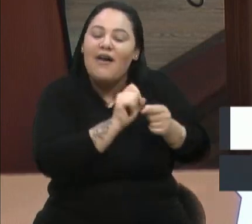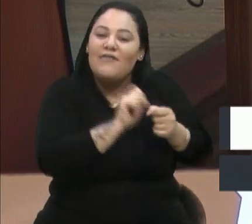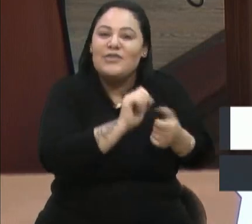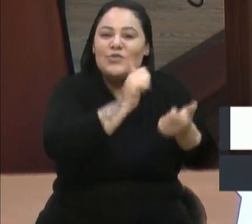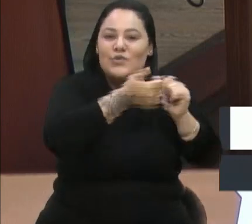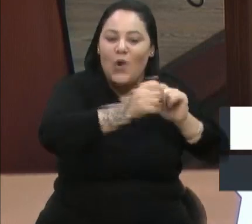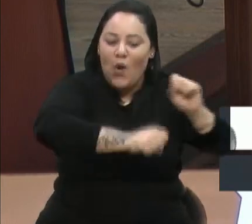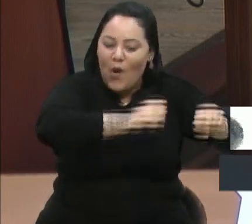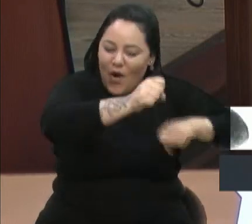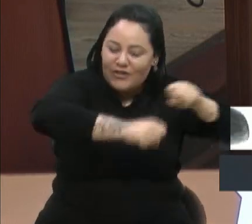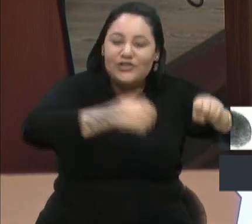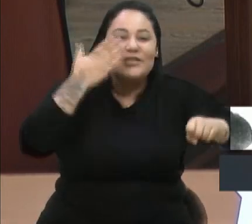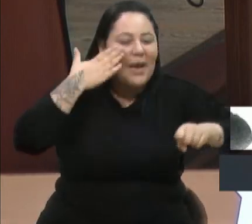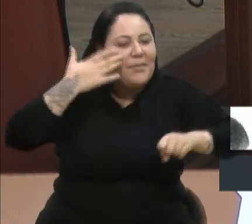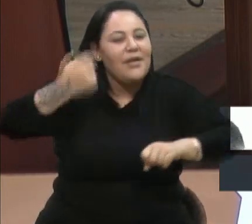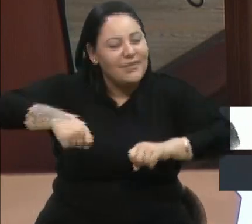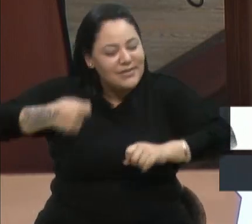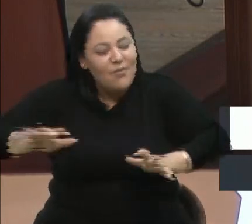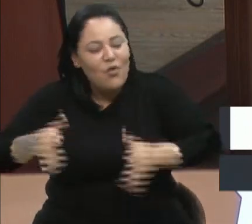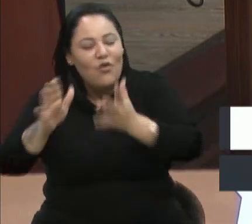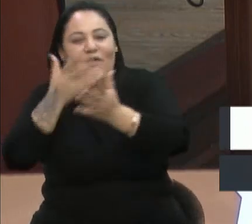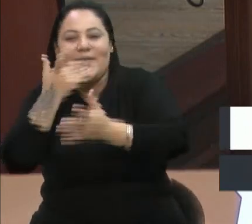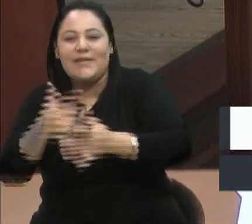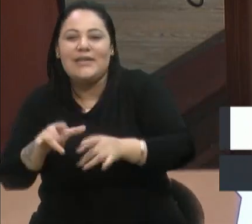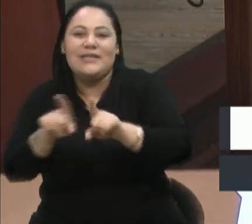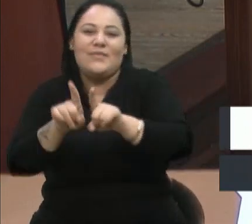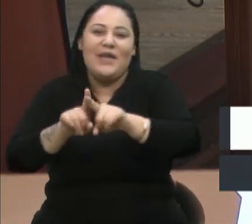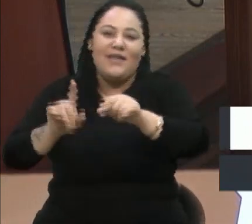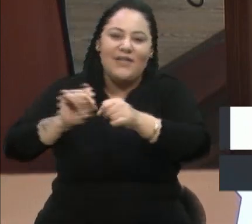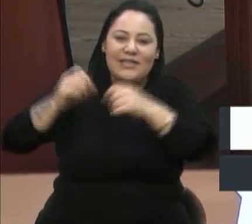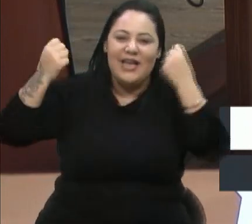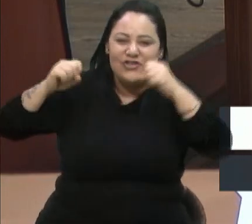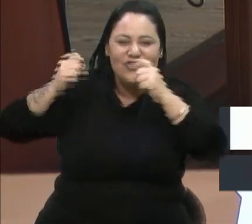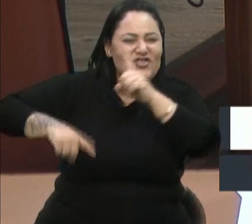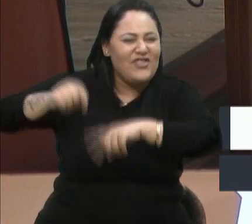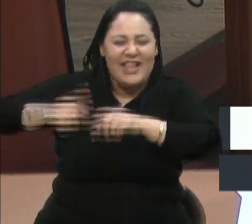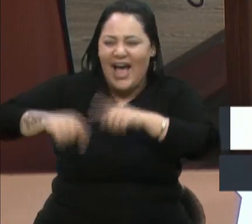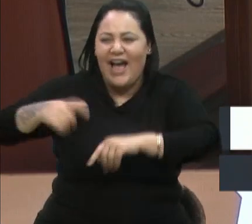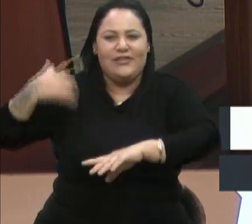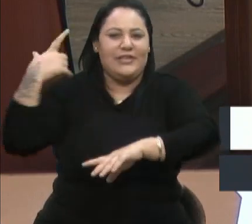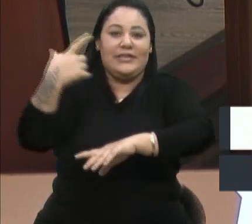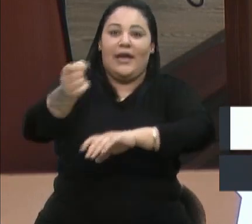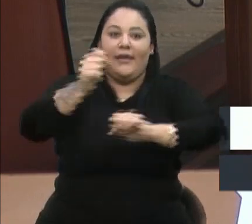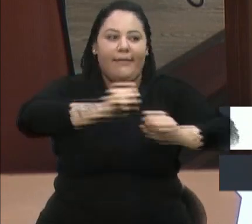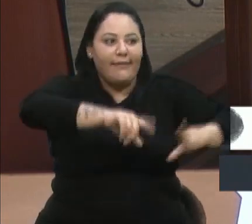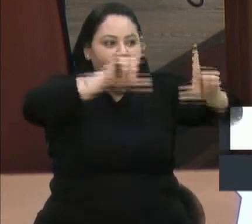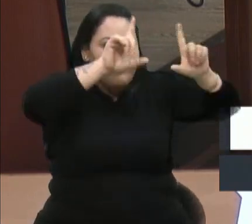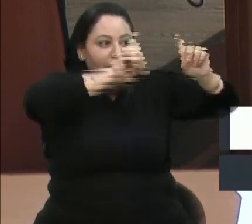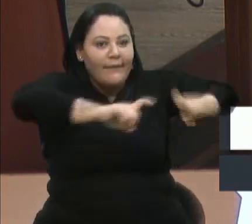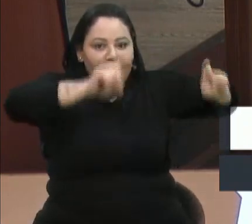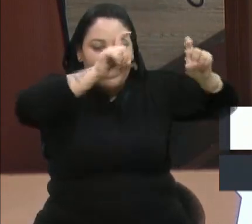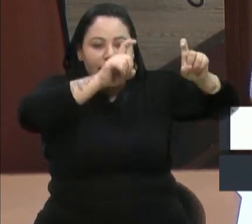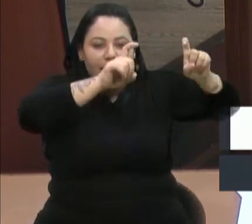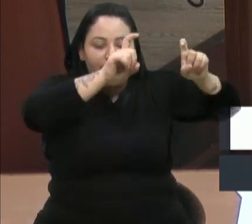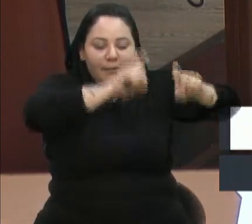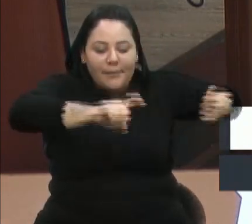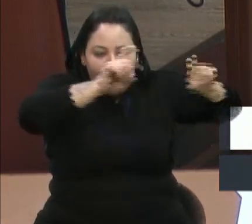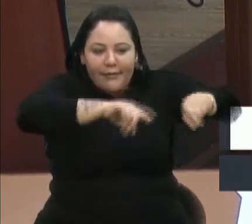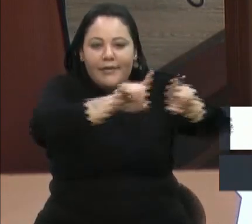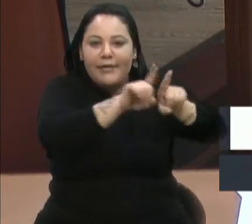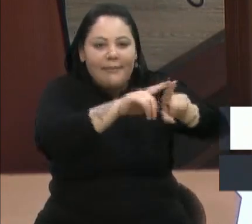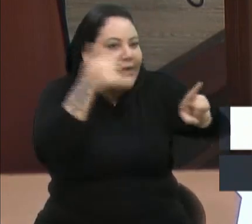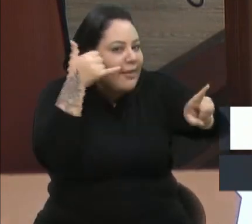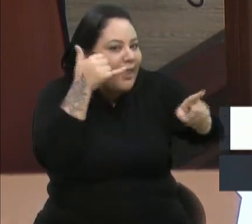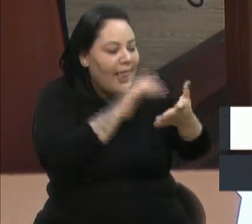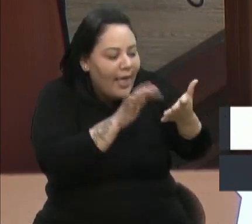necessário cada vez mais incentivar a garotada a sair um pouco da tela, né, fazer amizade, estar no barro,